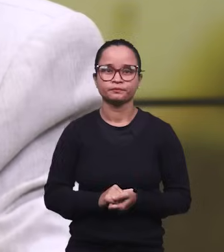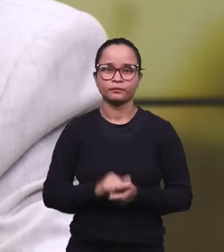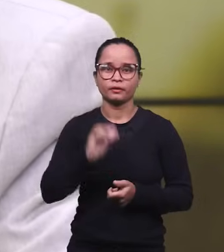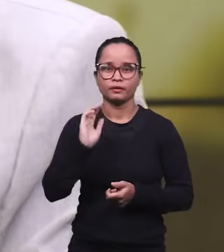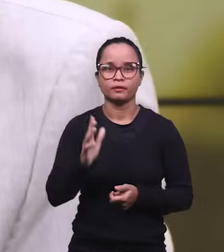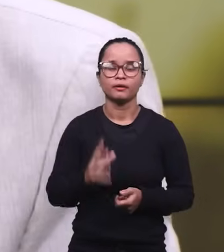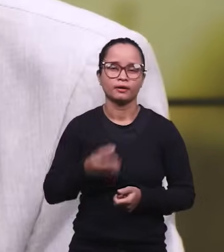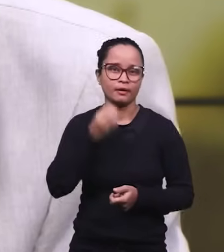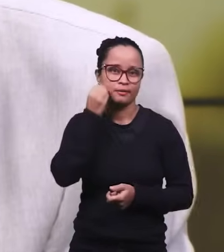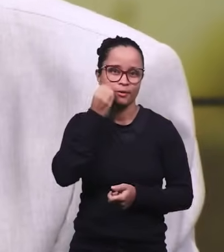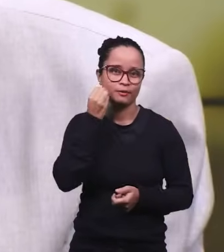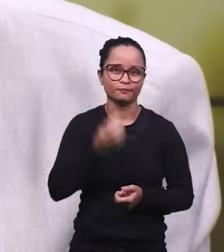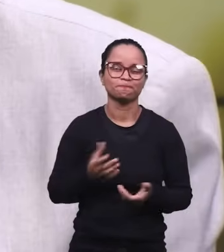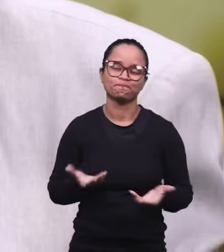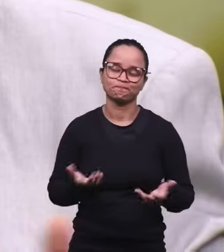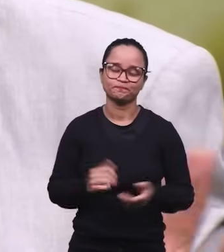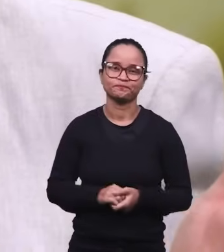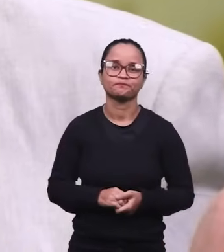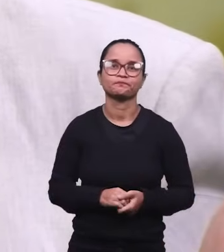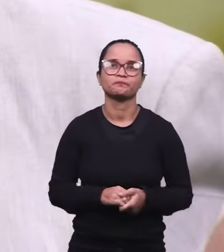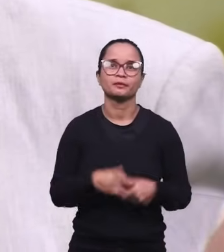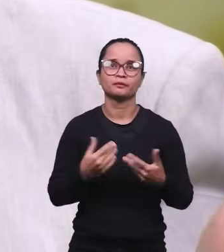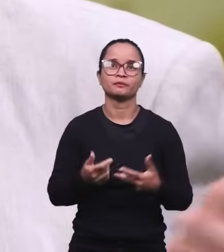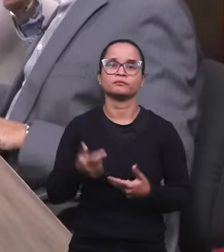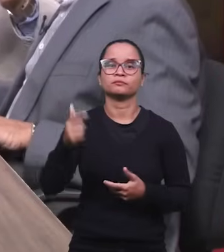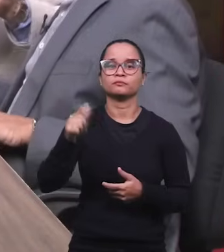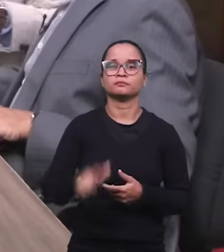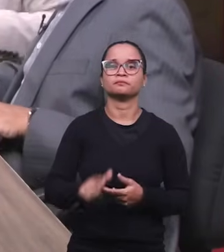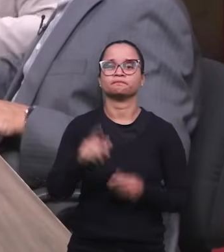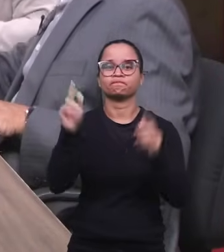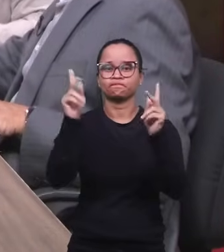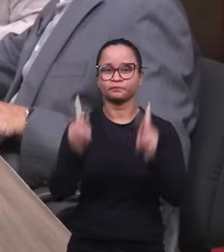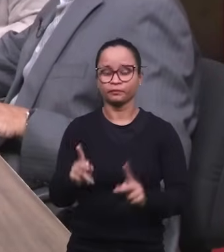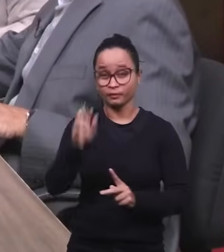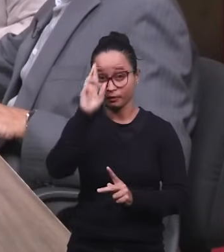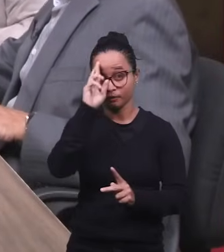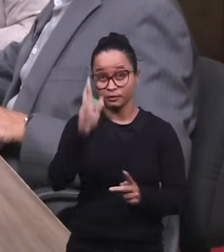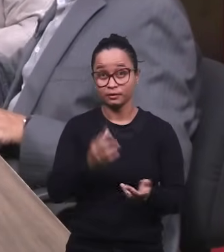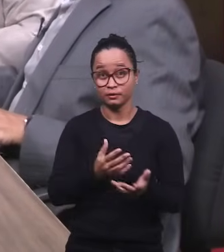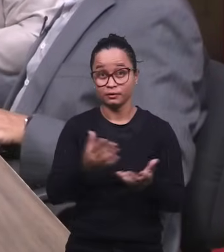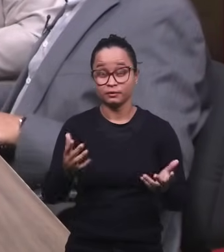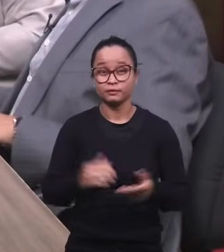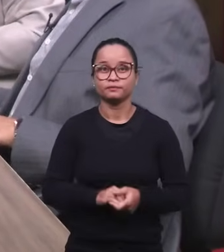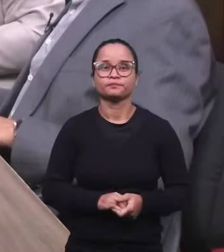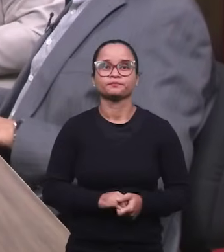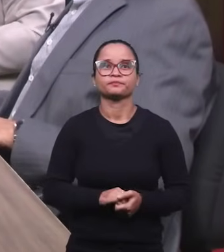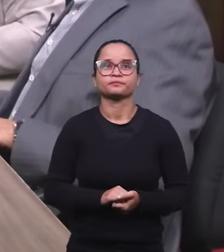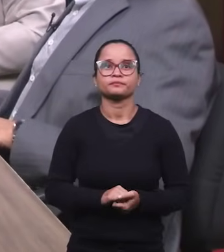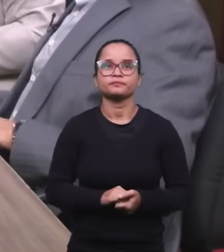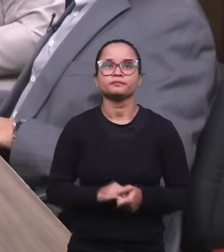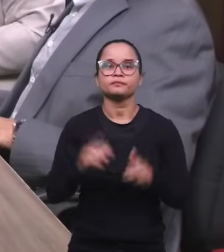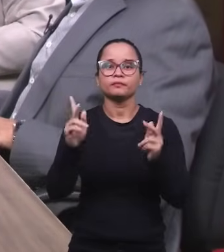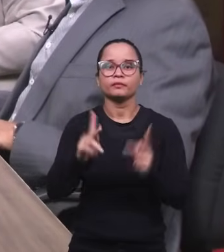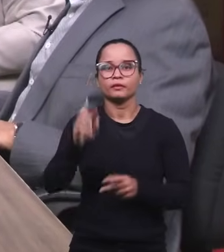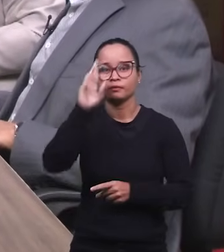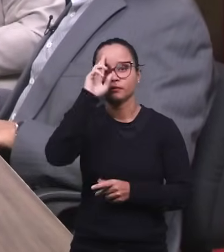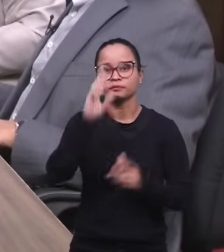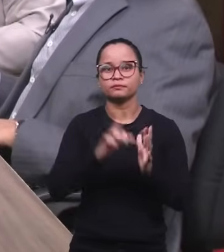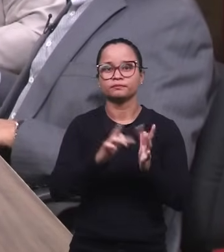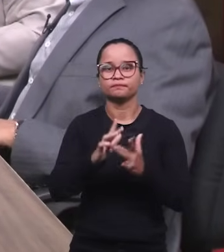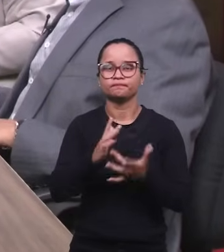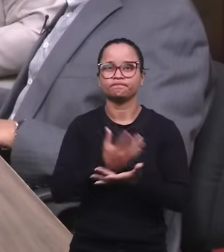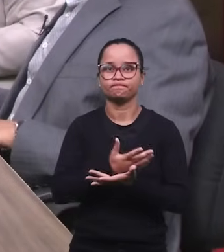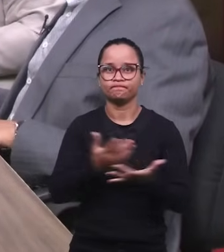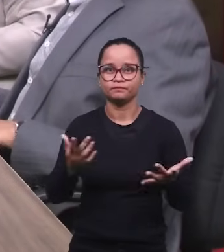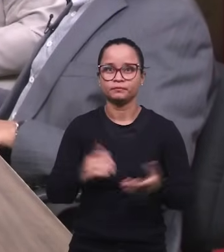tal, ela vai e conta a experiência. Queridos, mais uma vez, a paz do Senhor. Paz do Senhor a todos, paz do Senhor. Paz do